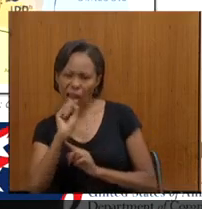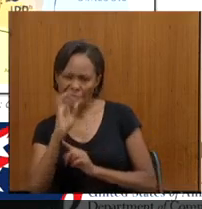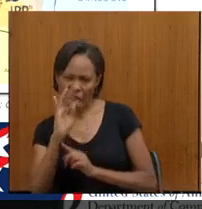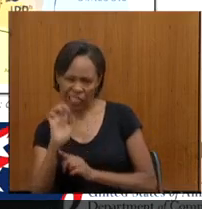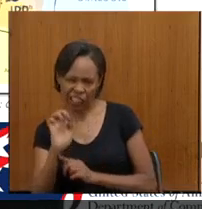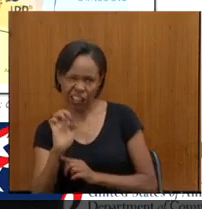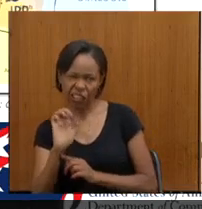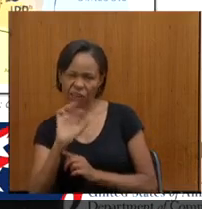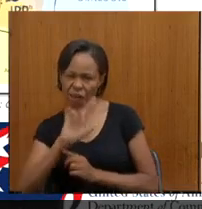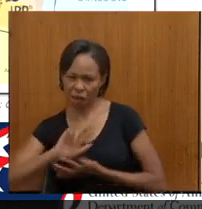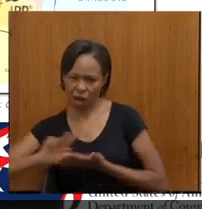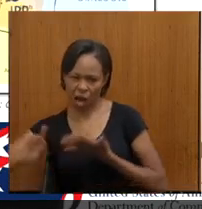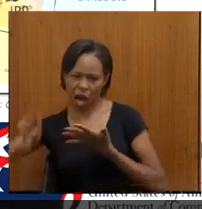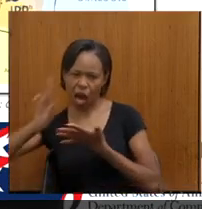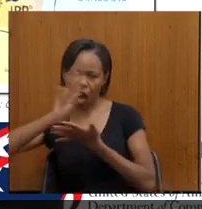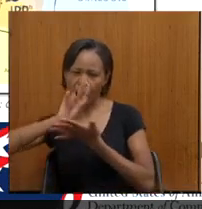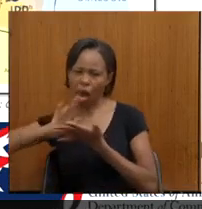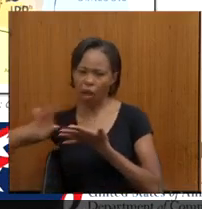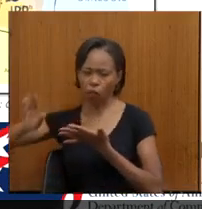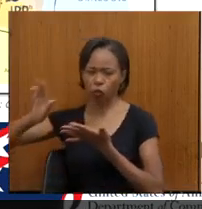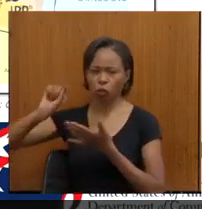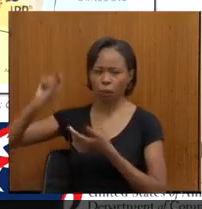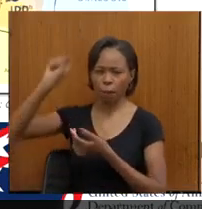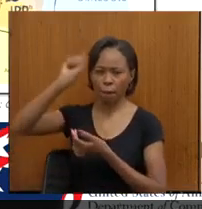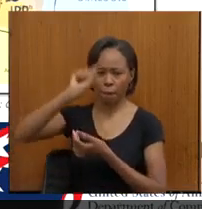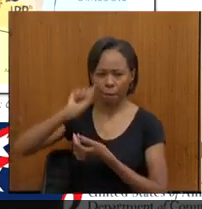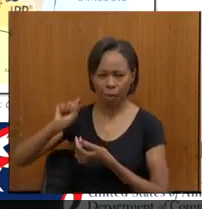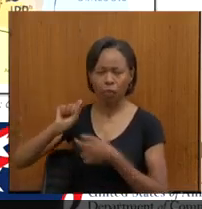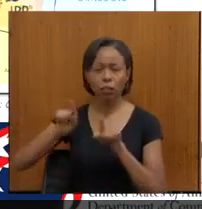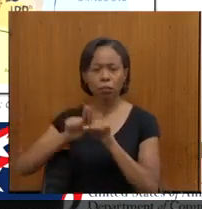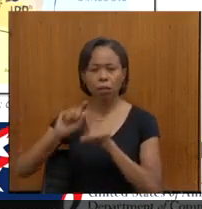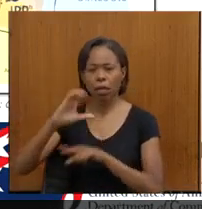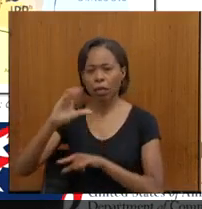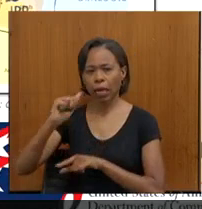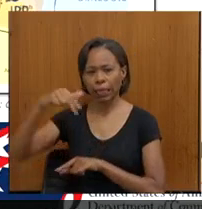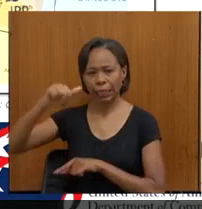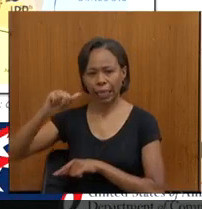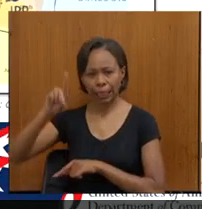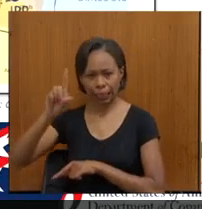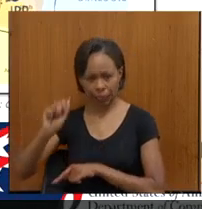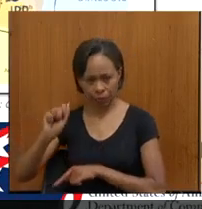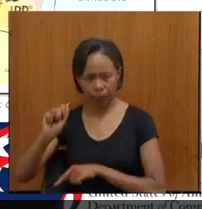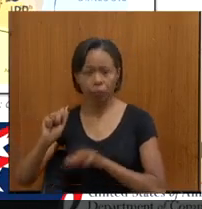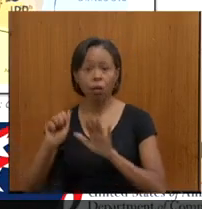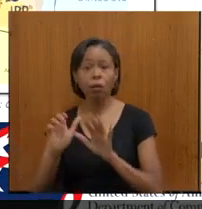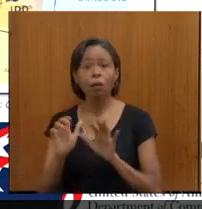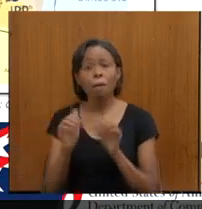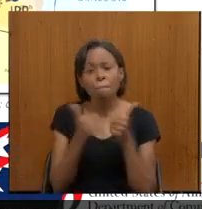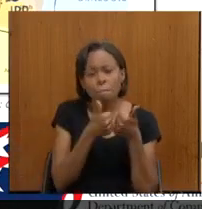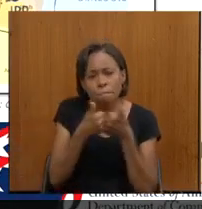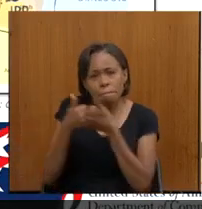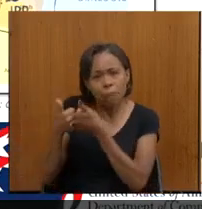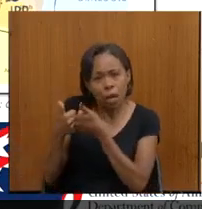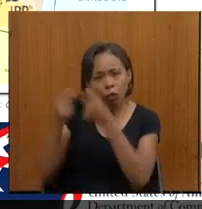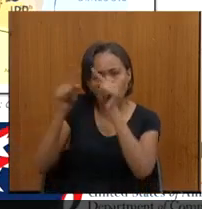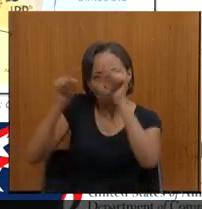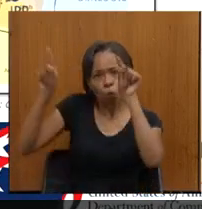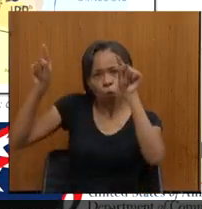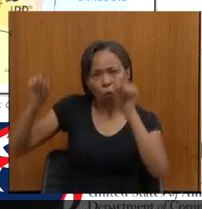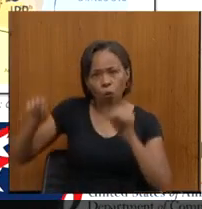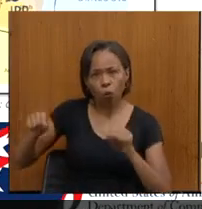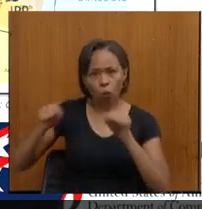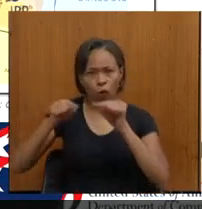dois estados do Canadá bem interessante dele aqui quadro ao lado é muito legal